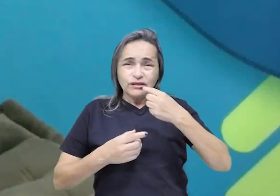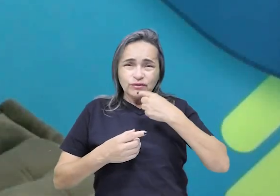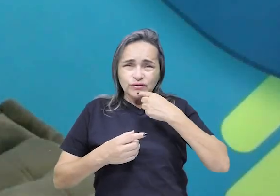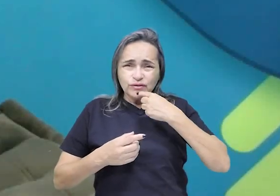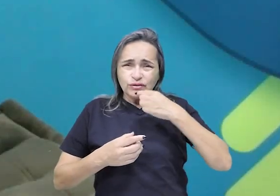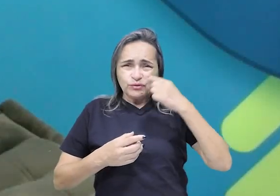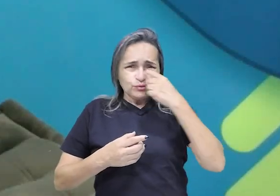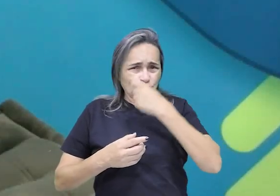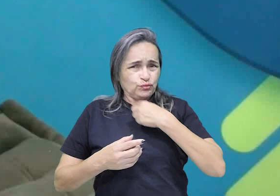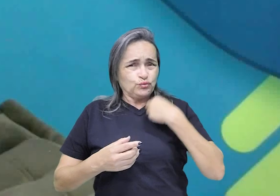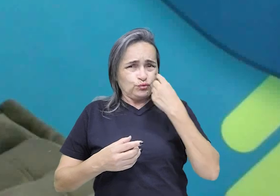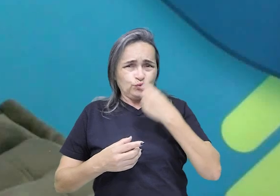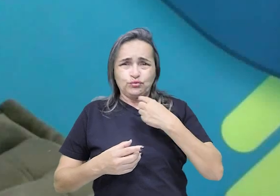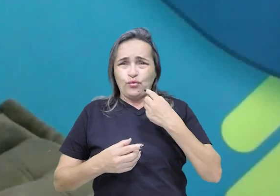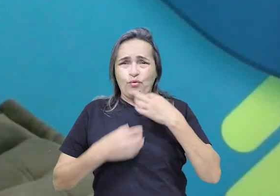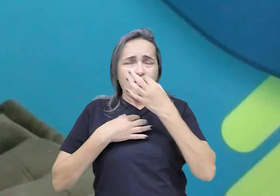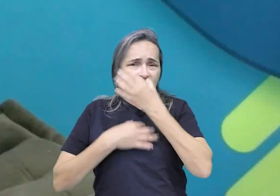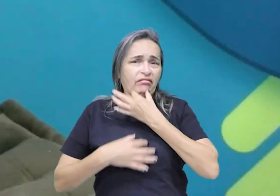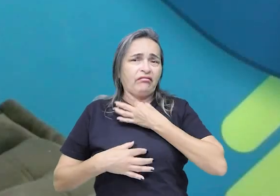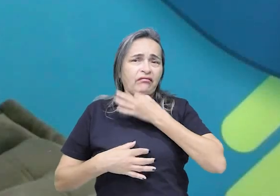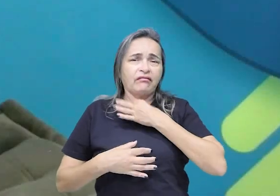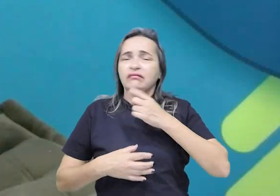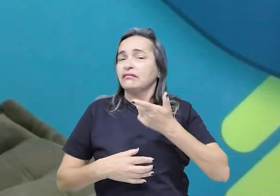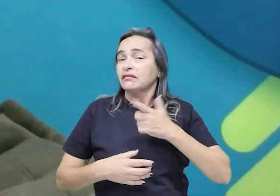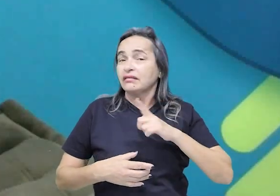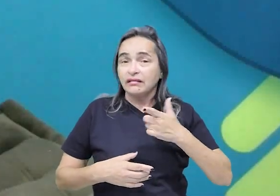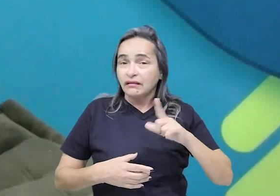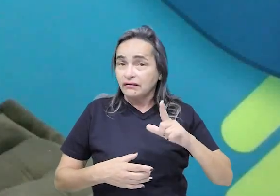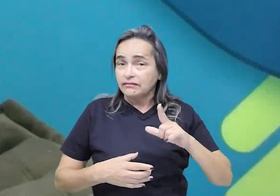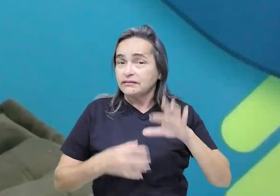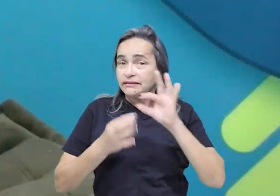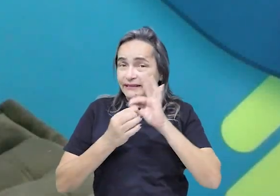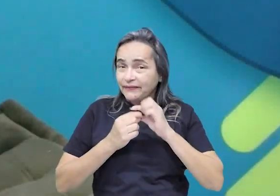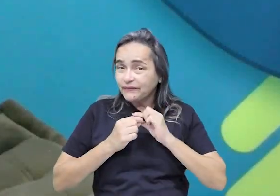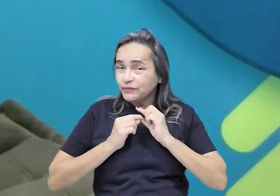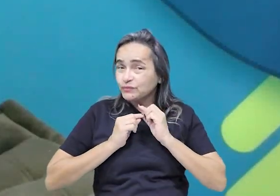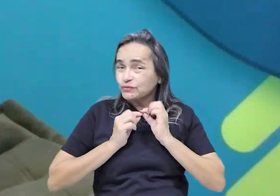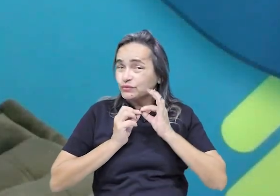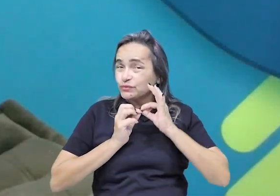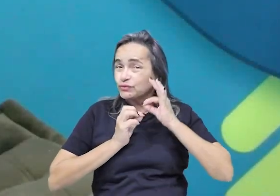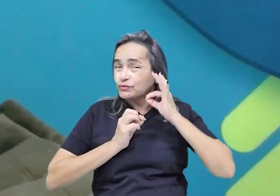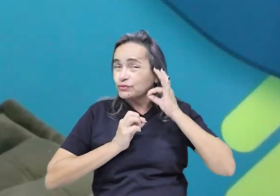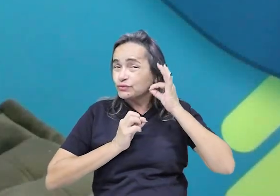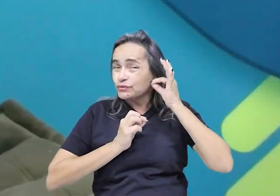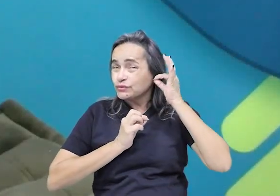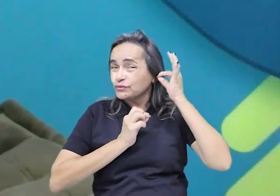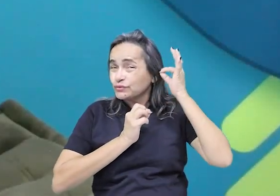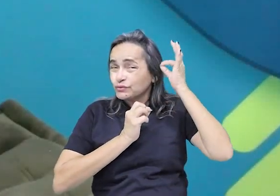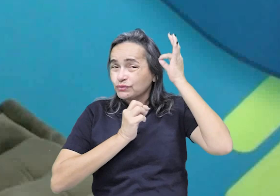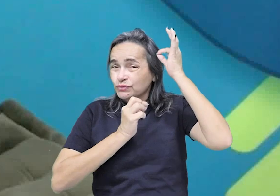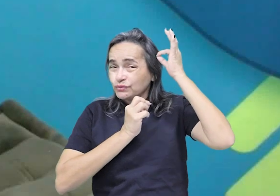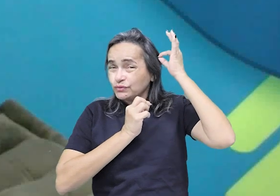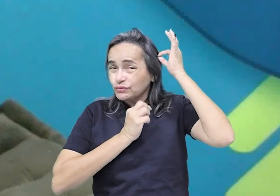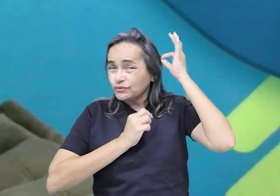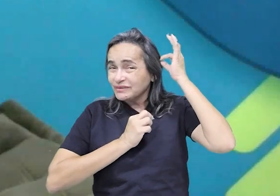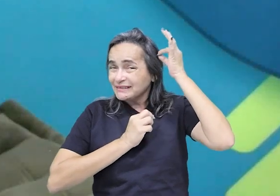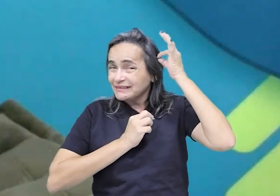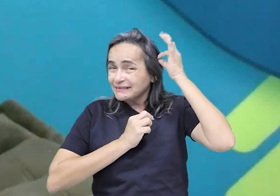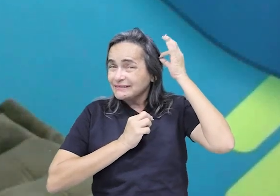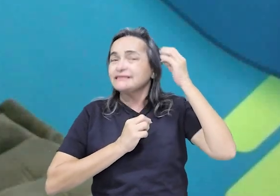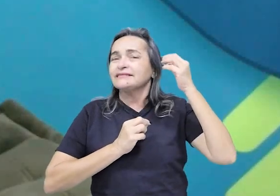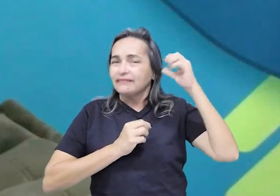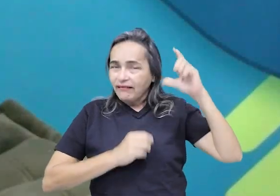ficar só no trato nasal, no trato laríngeo, elas muitas vezes vão subir pela tuba auditiva e vão